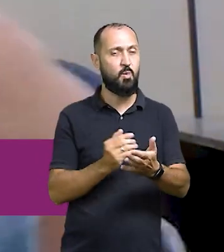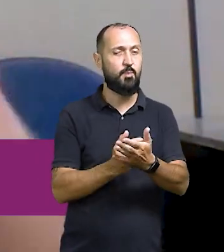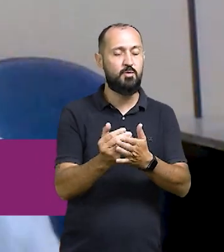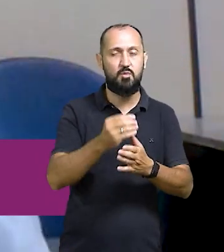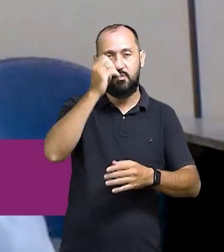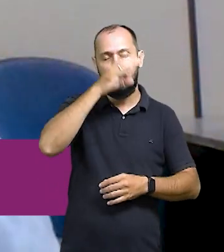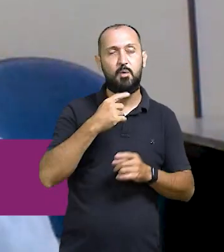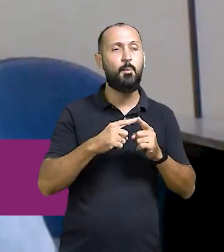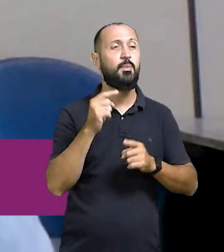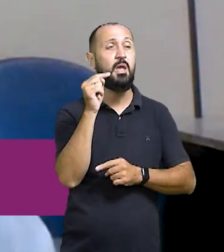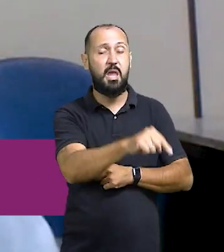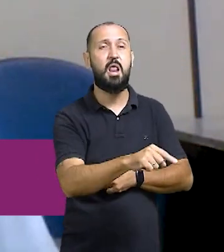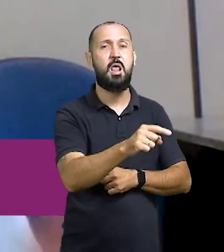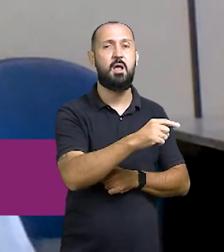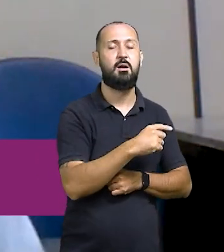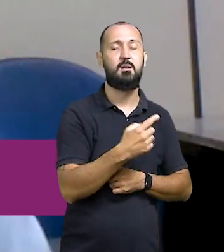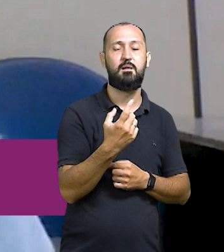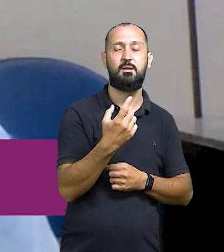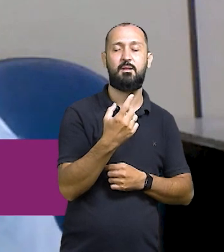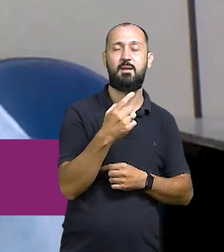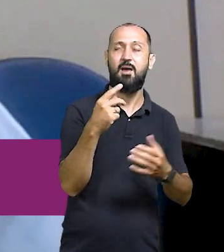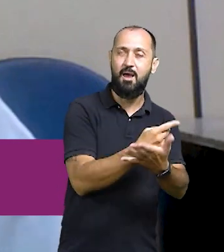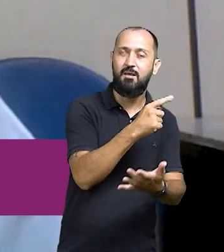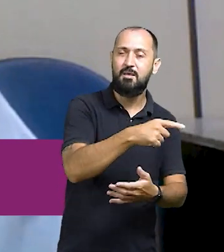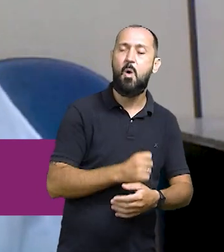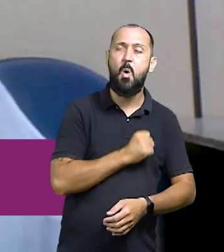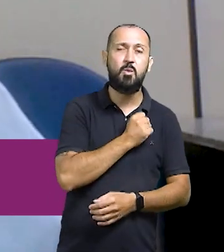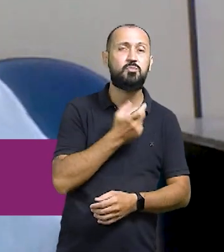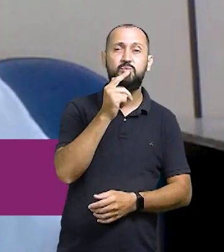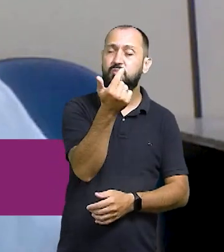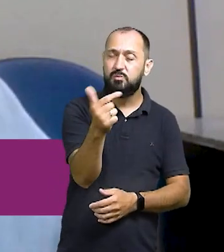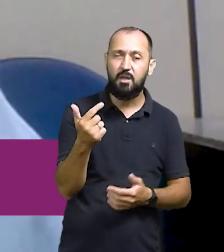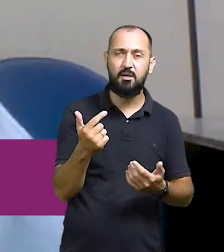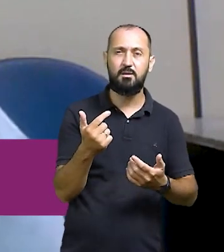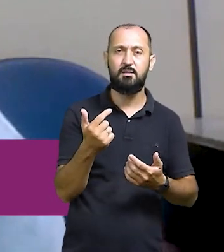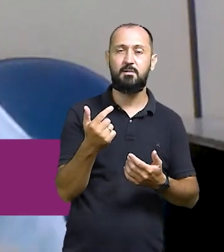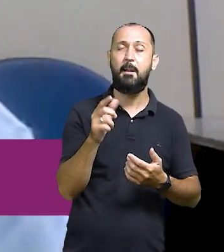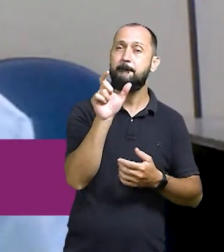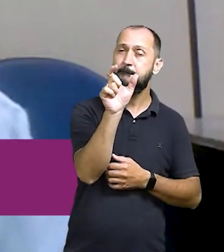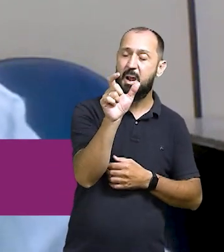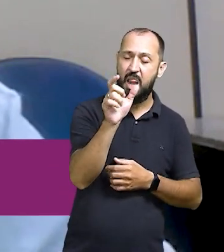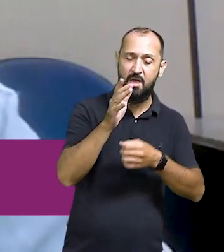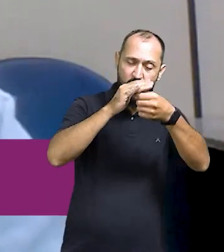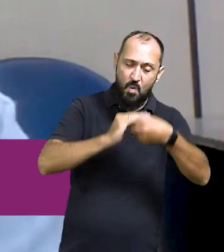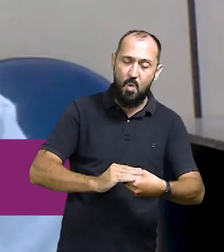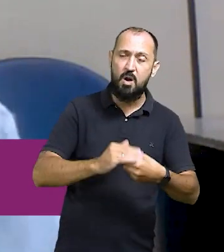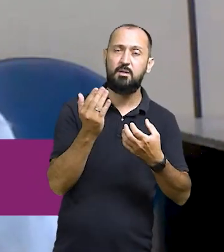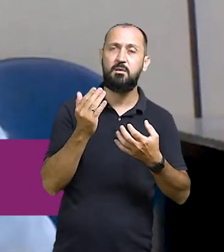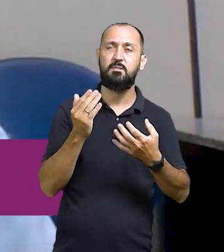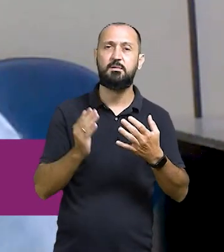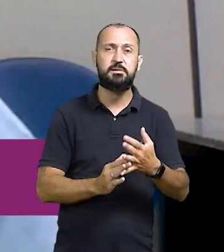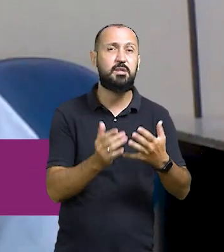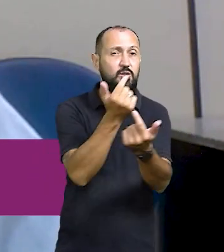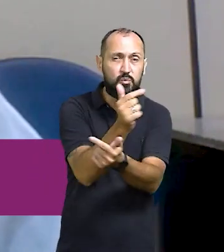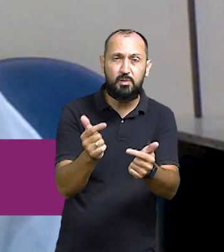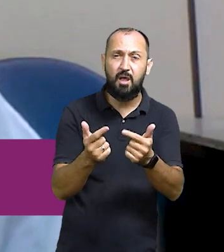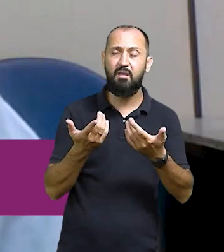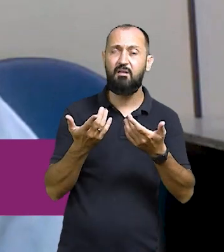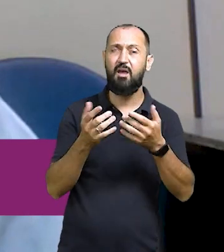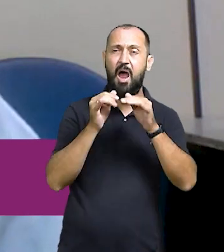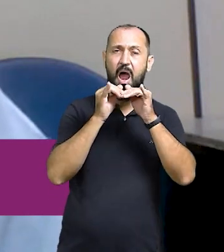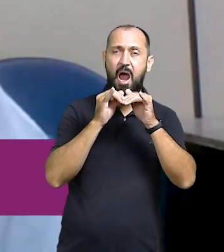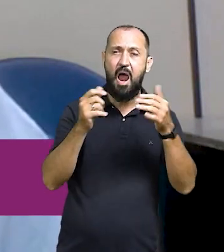acham proprietários do nosso corpo, das nossas vidas, das nossas decisões. E por que acontece isso? Porque há uma